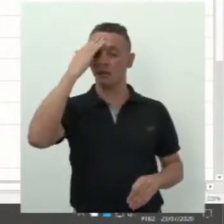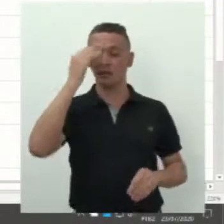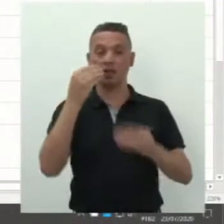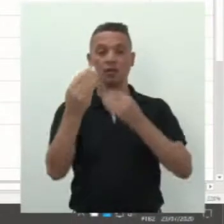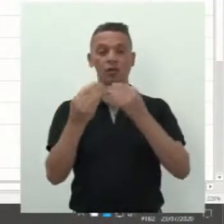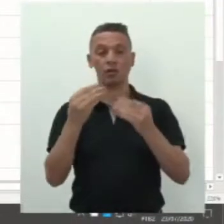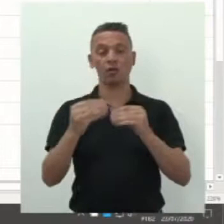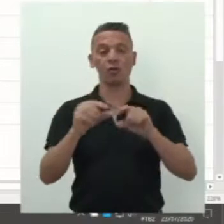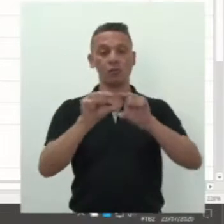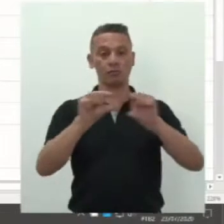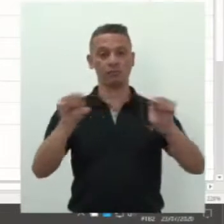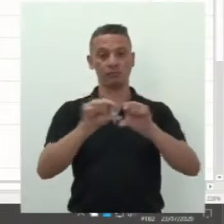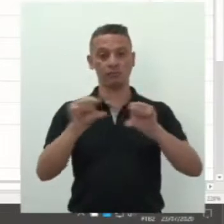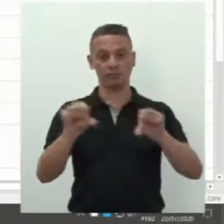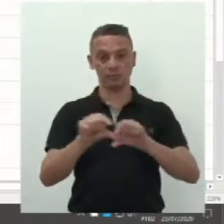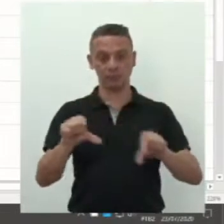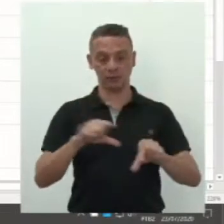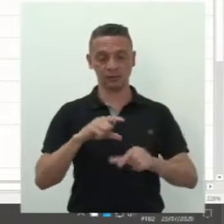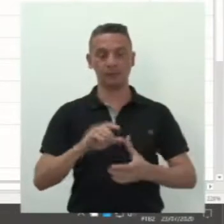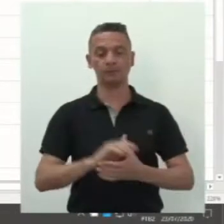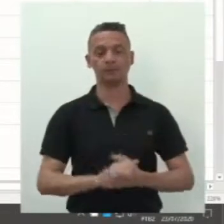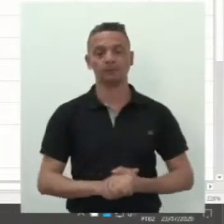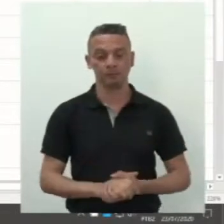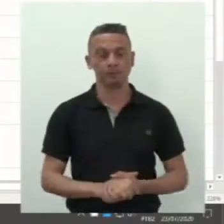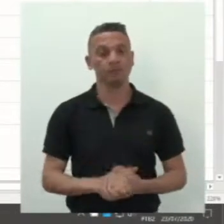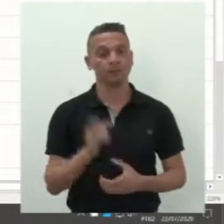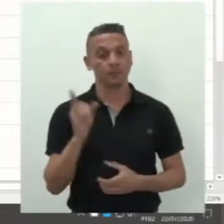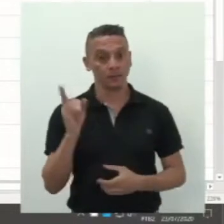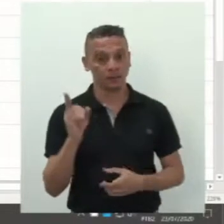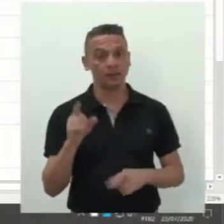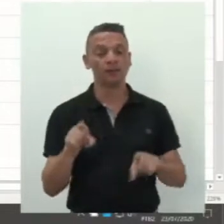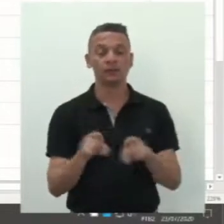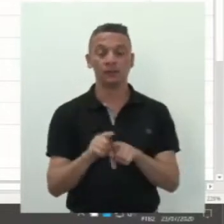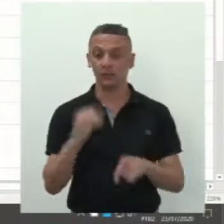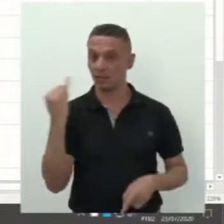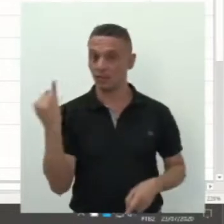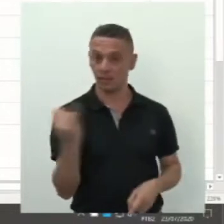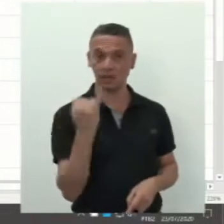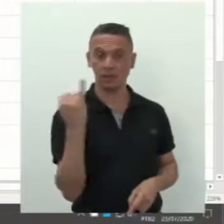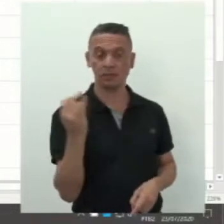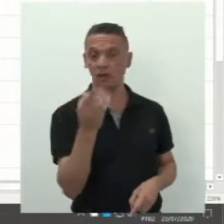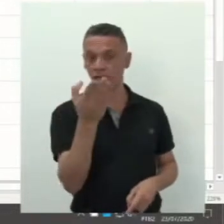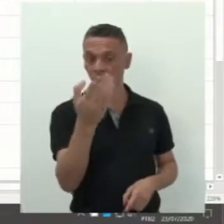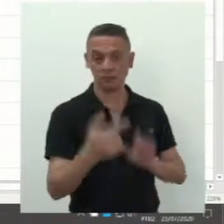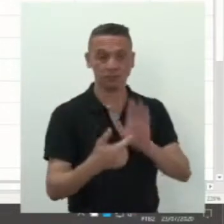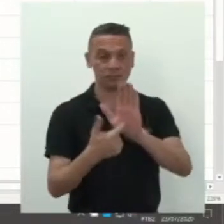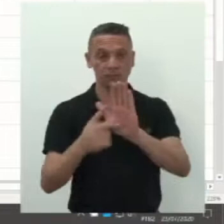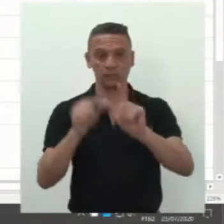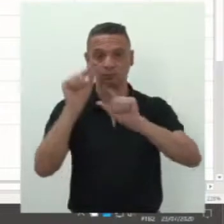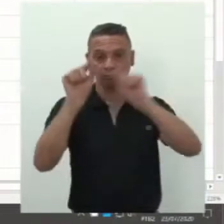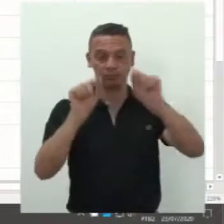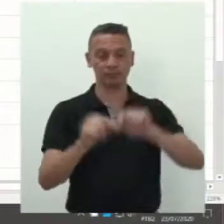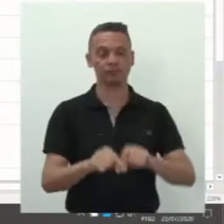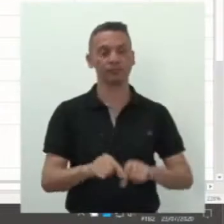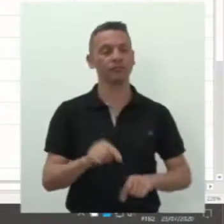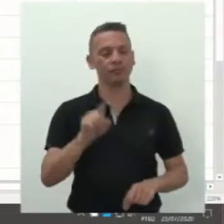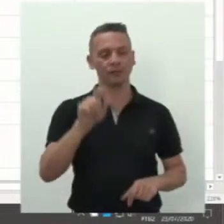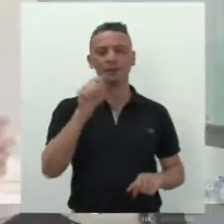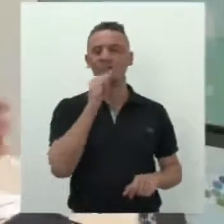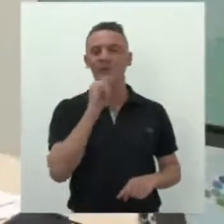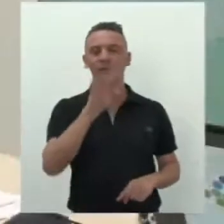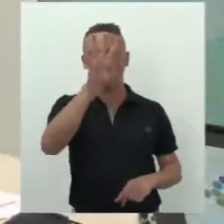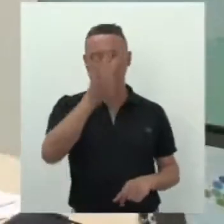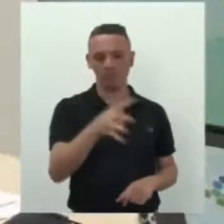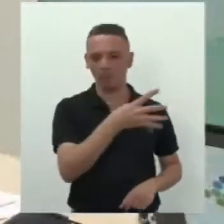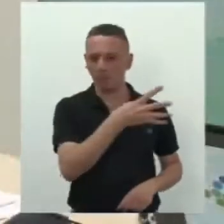da célula que você colocou, tá? Então, isso aqui também é muito importante você indicar. É legal, se você está com uma planilha